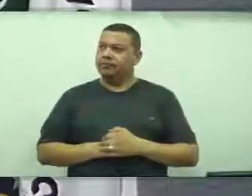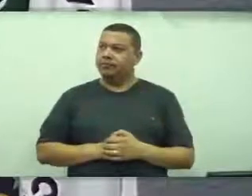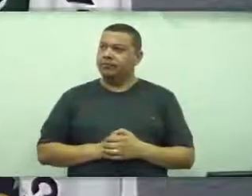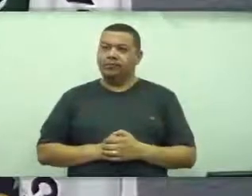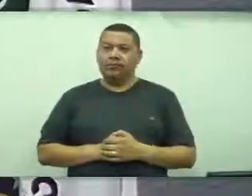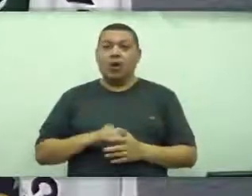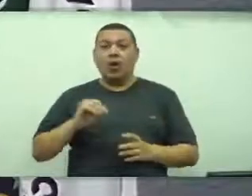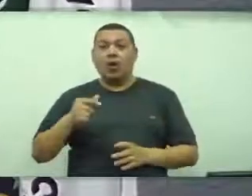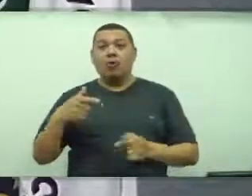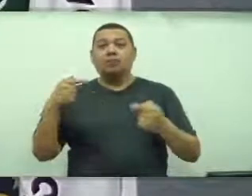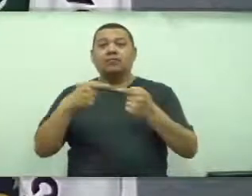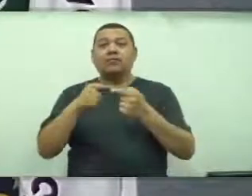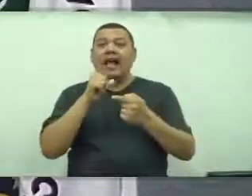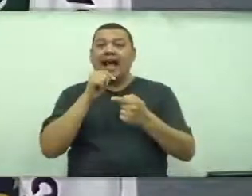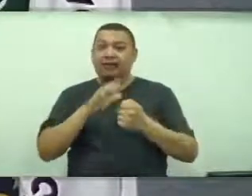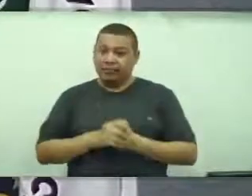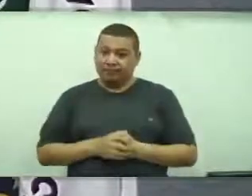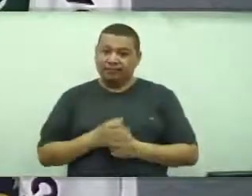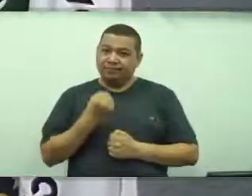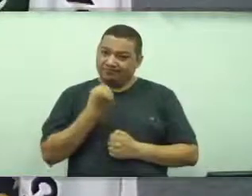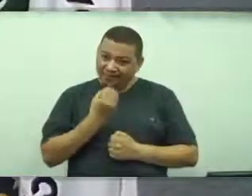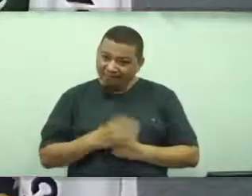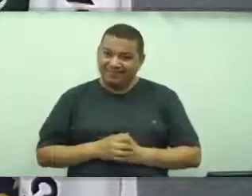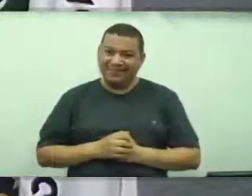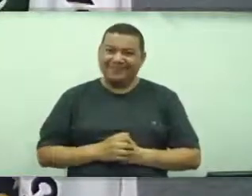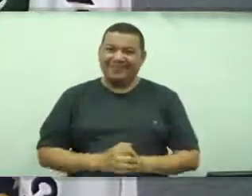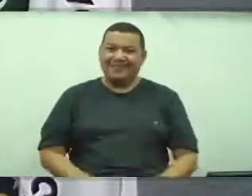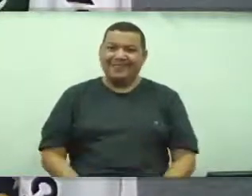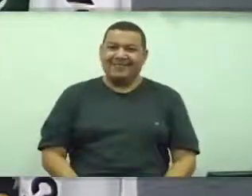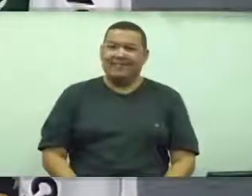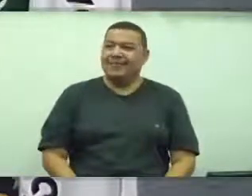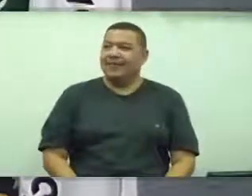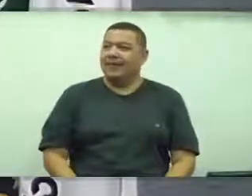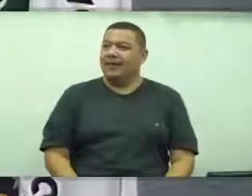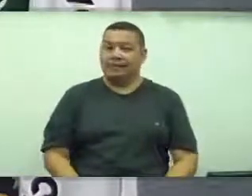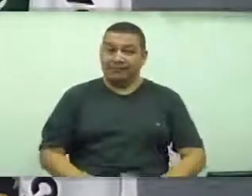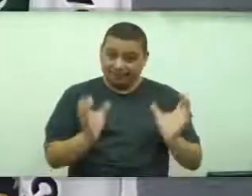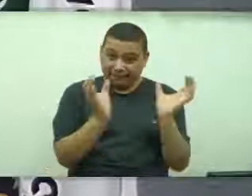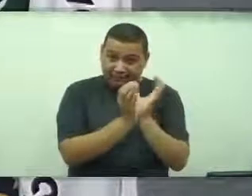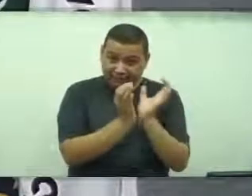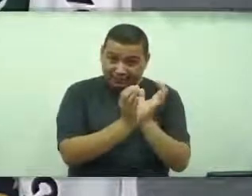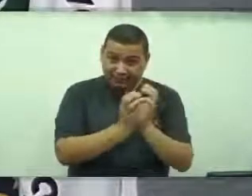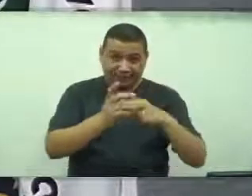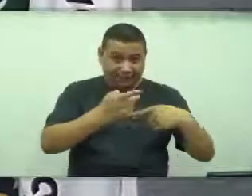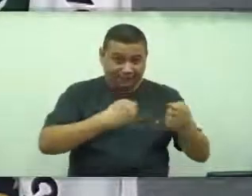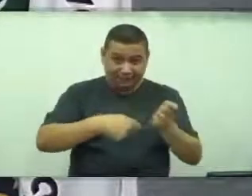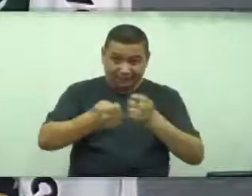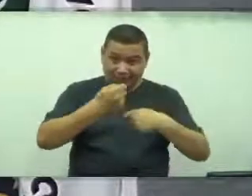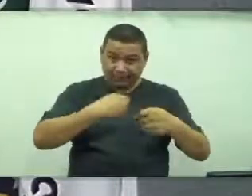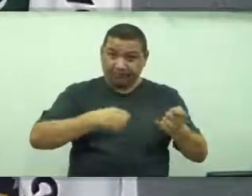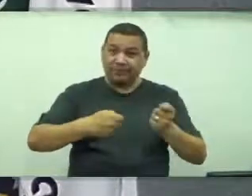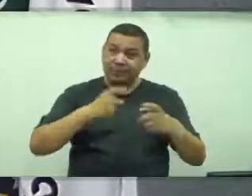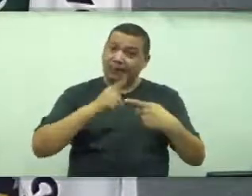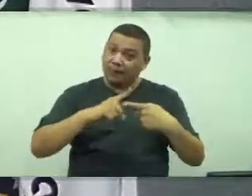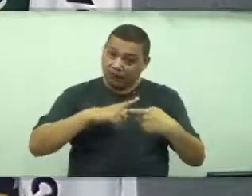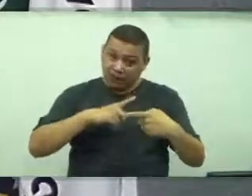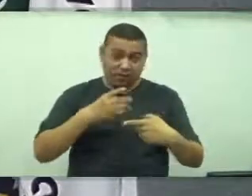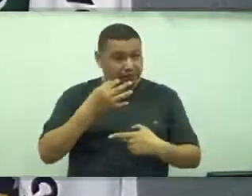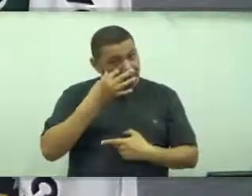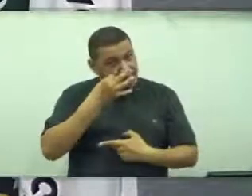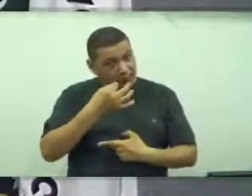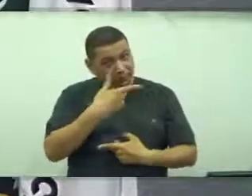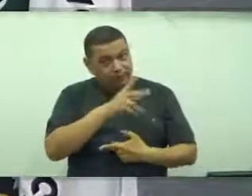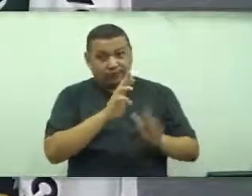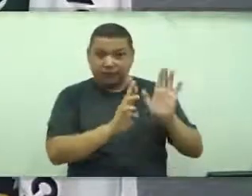uma nova ligação. Parabéns mais uma vez para a equipe da administração por ter realmente olhado pelo